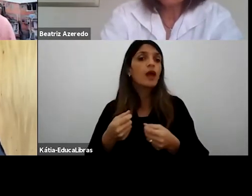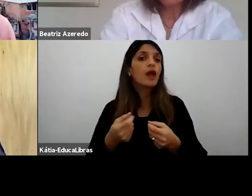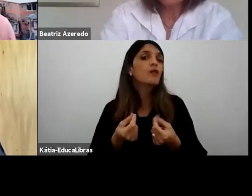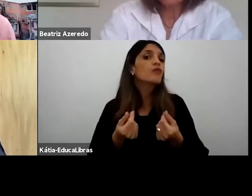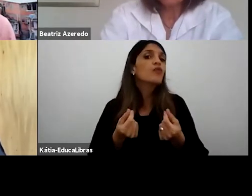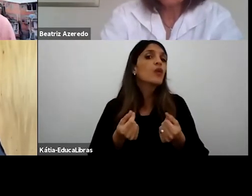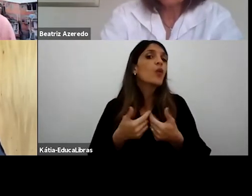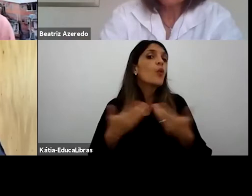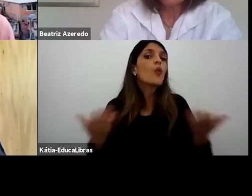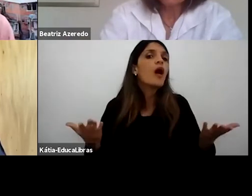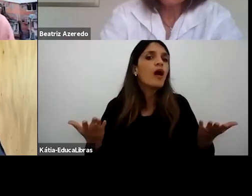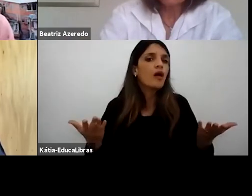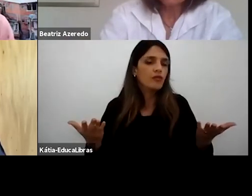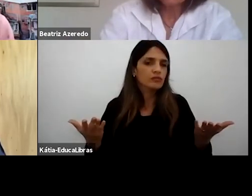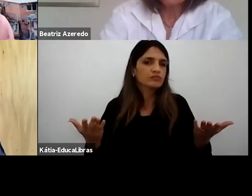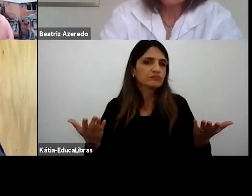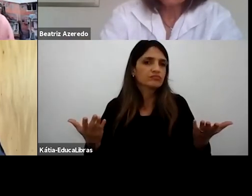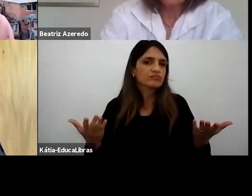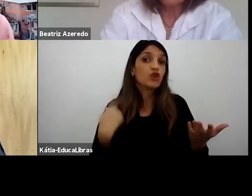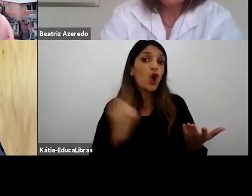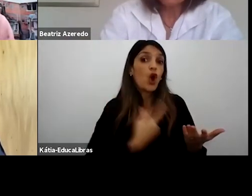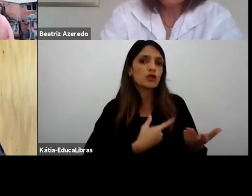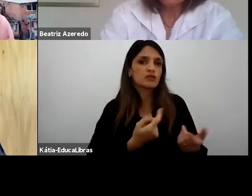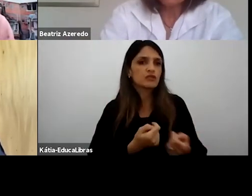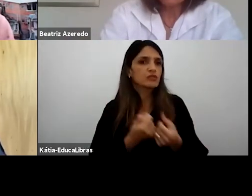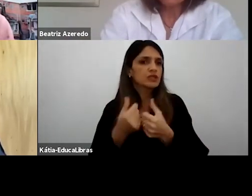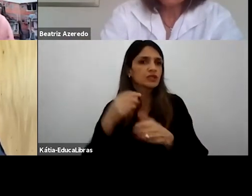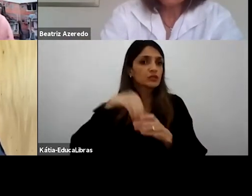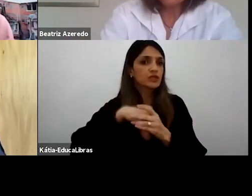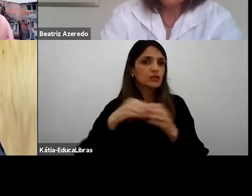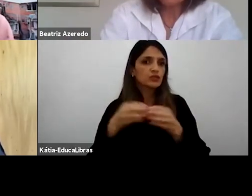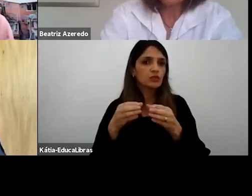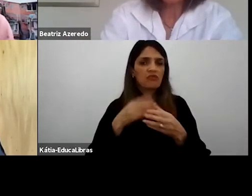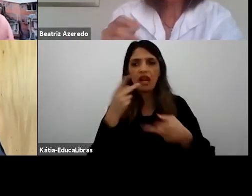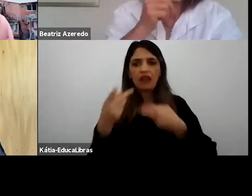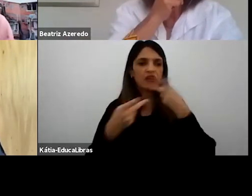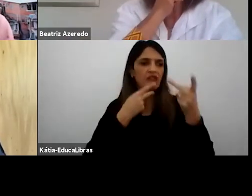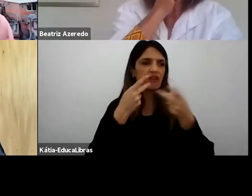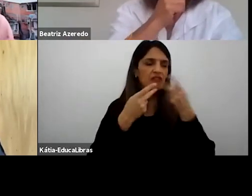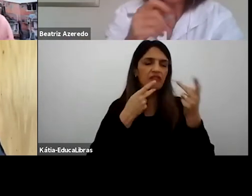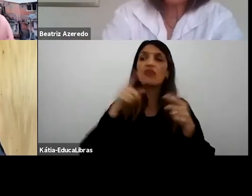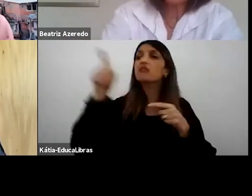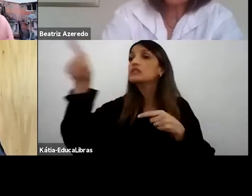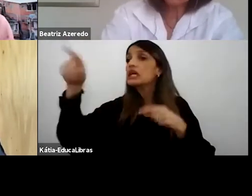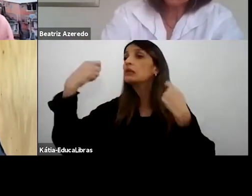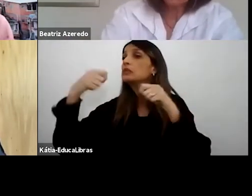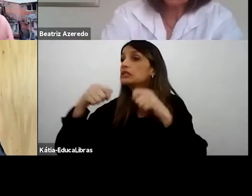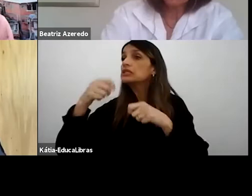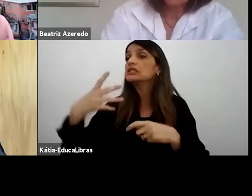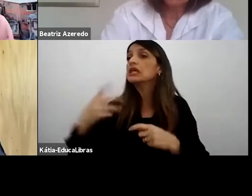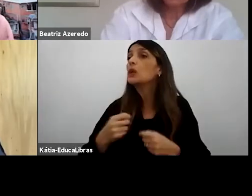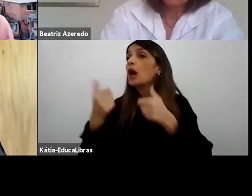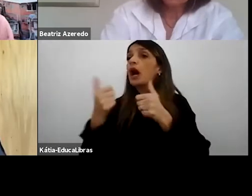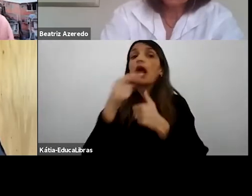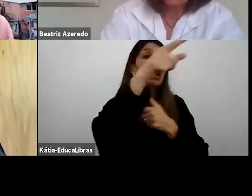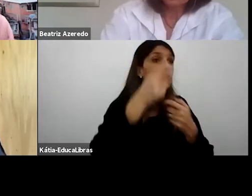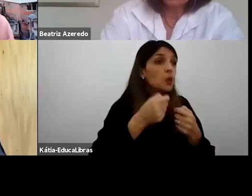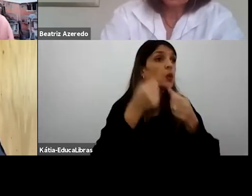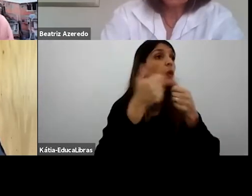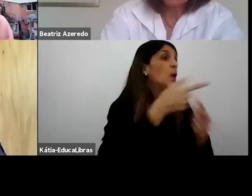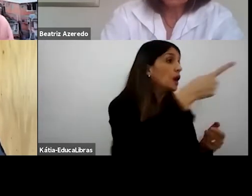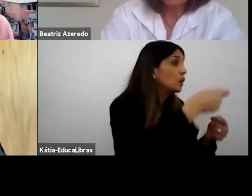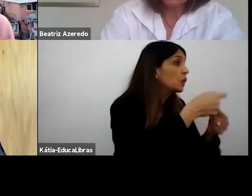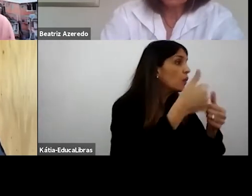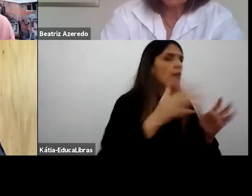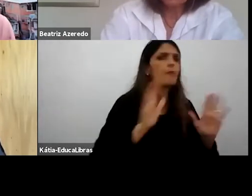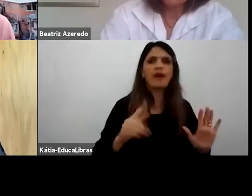doando, sabe? Dentro do grupo, assim, né? A gente fala das pessoas doarem, mas a gente tem que, né, começar sendo o exemplo dentro